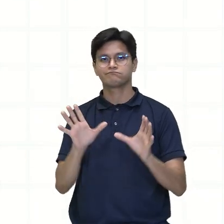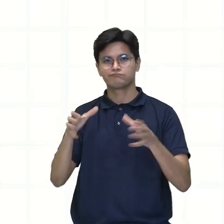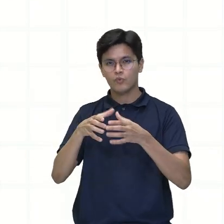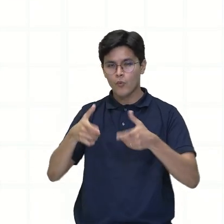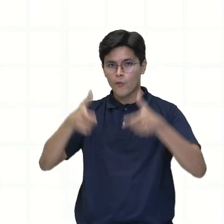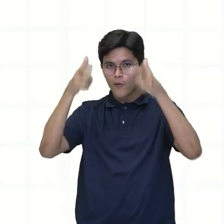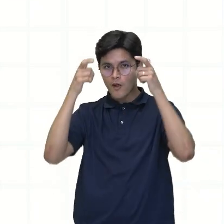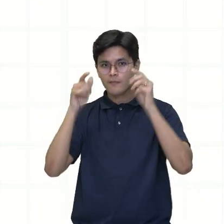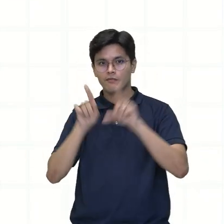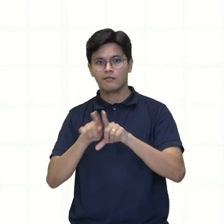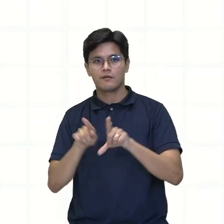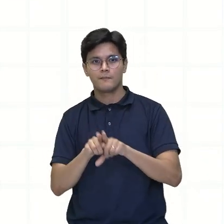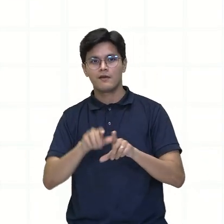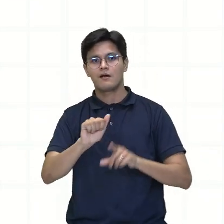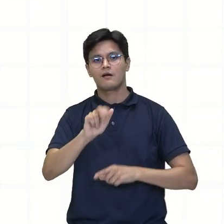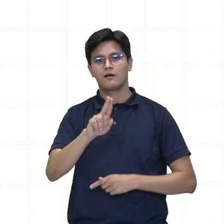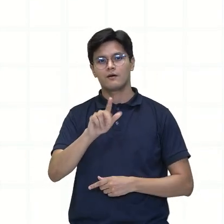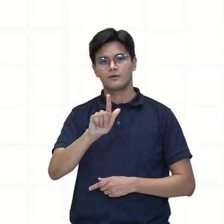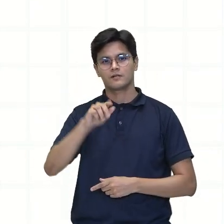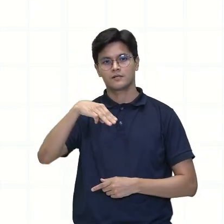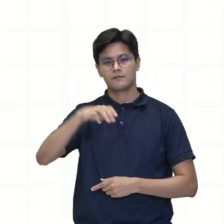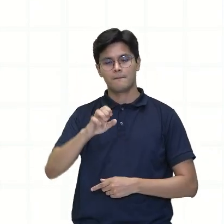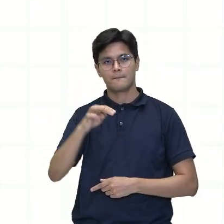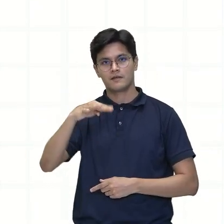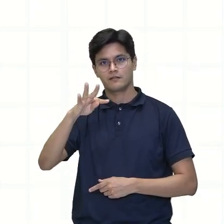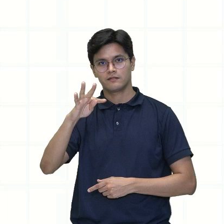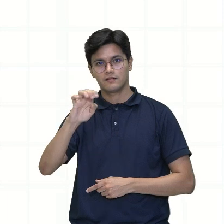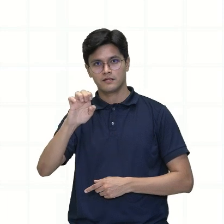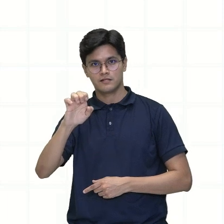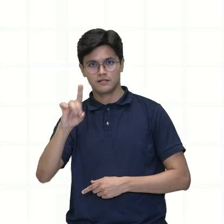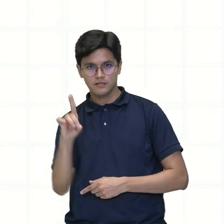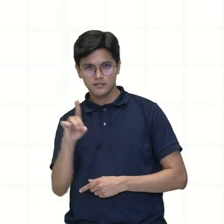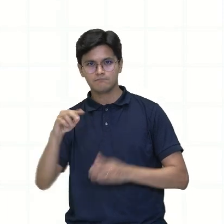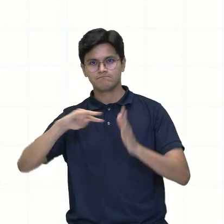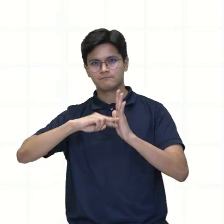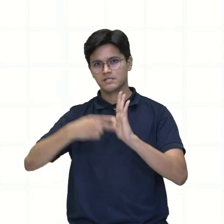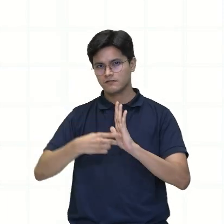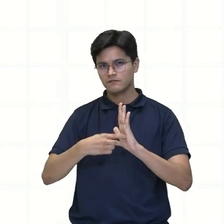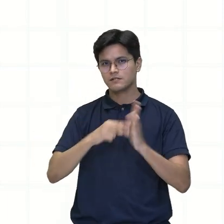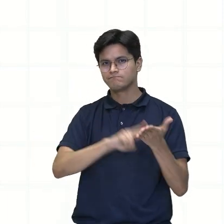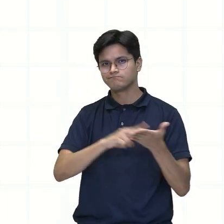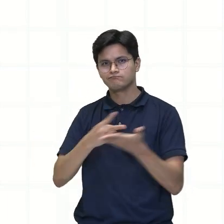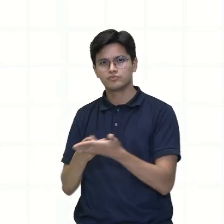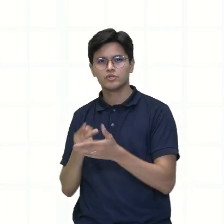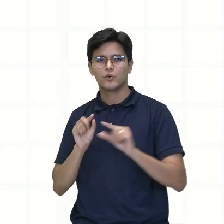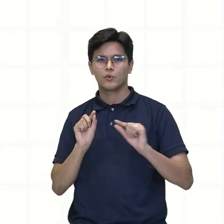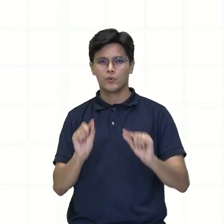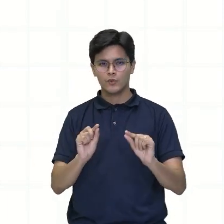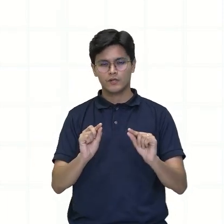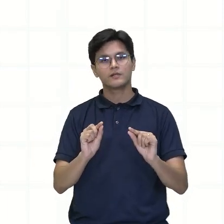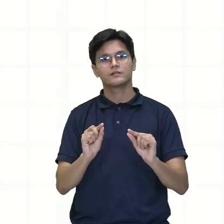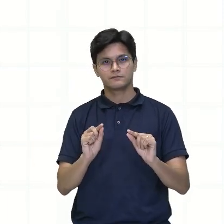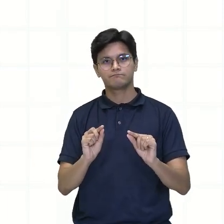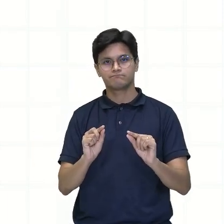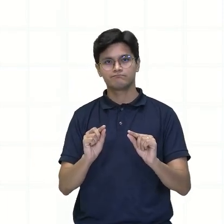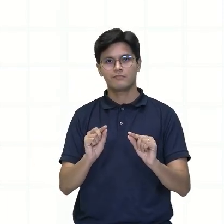Aumentado ou aumentada, realidade aumentada, certo? Como a gente viu lá no nosso